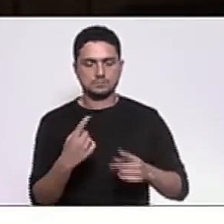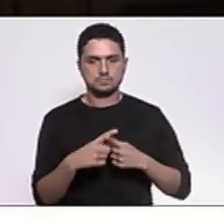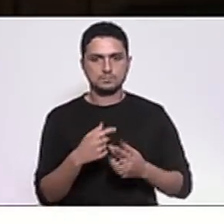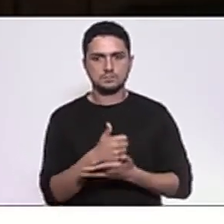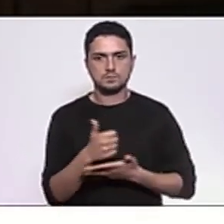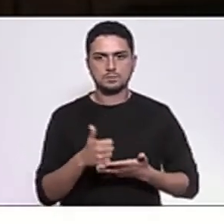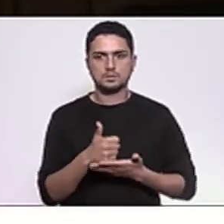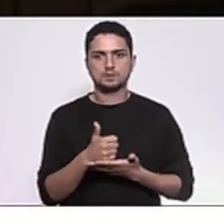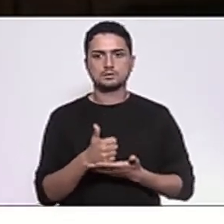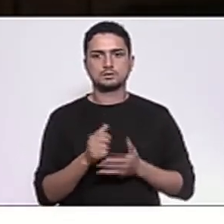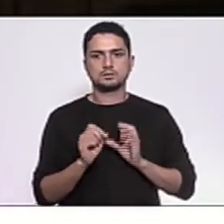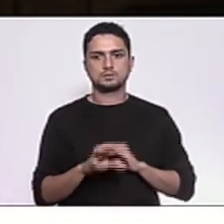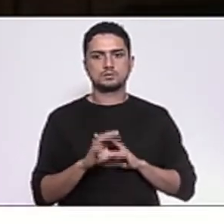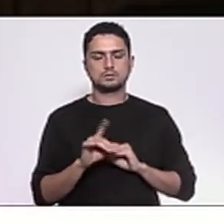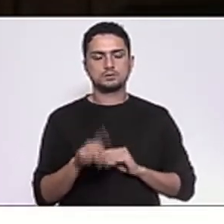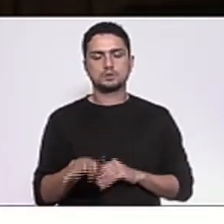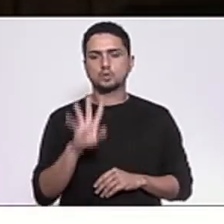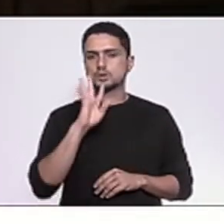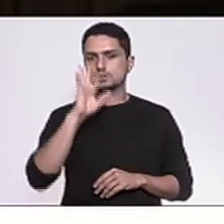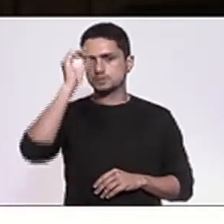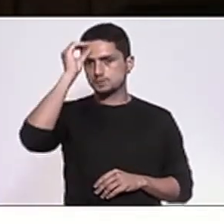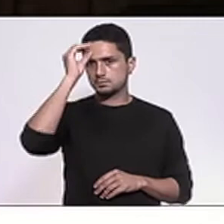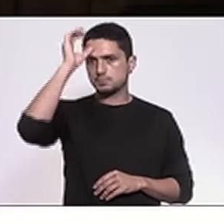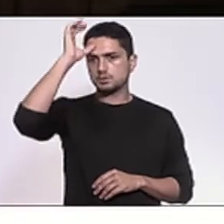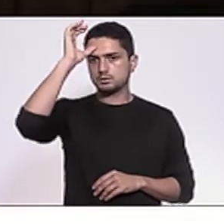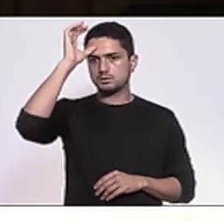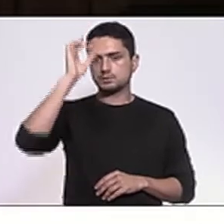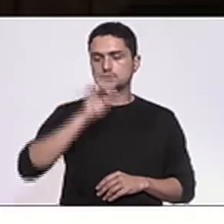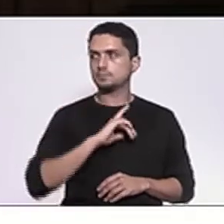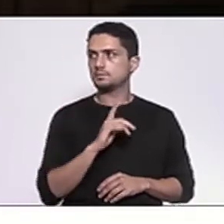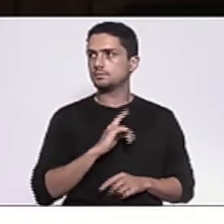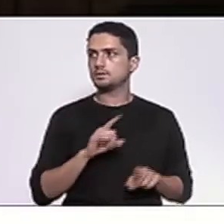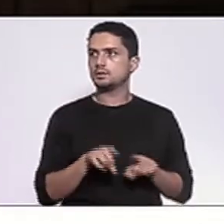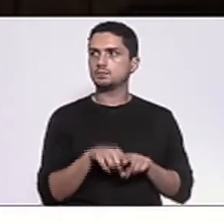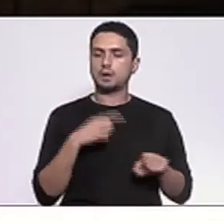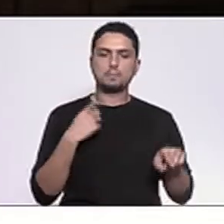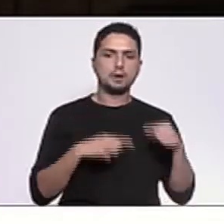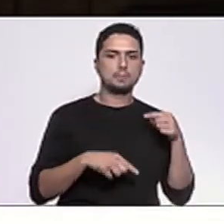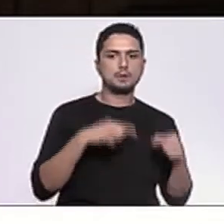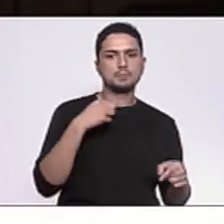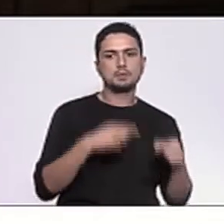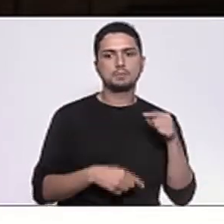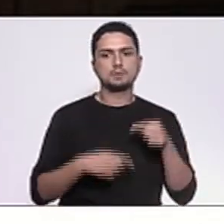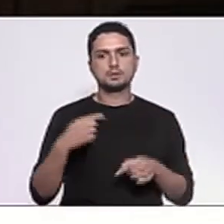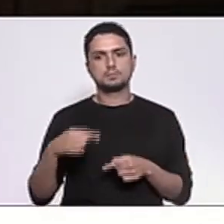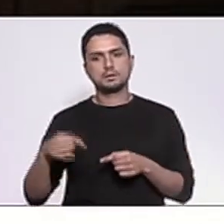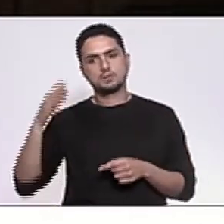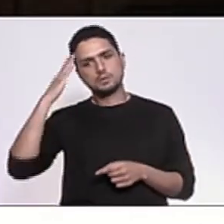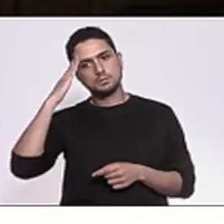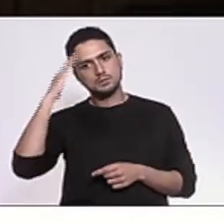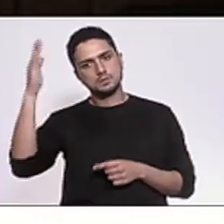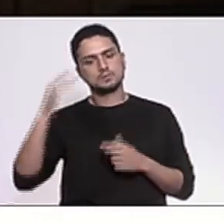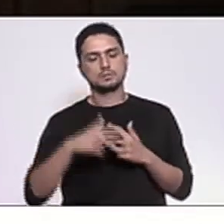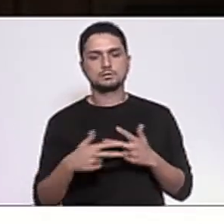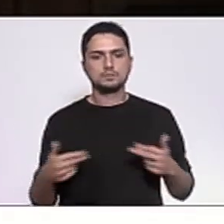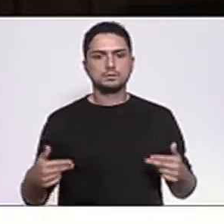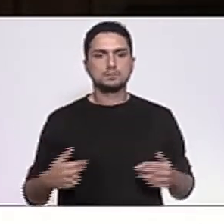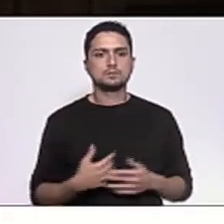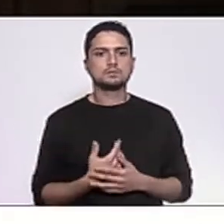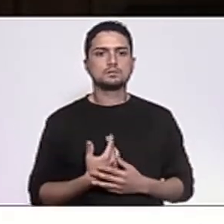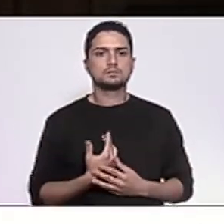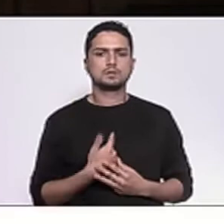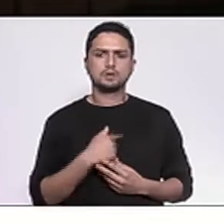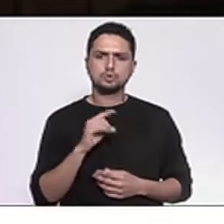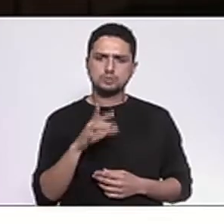educação é o conhecimento e a discussão de princípios. Não só